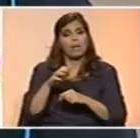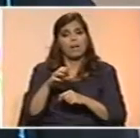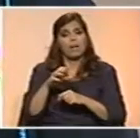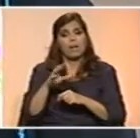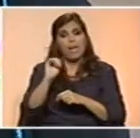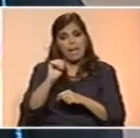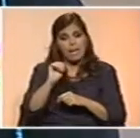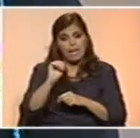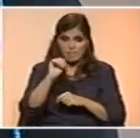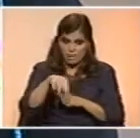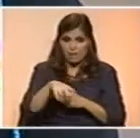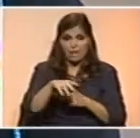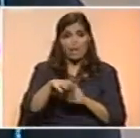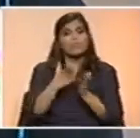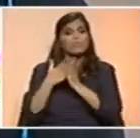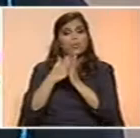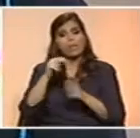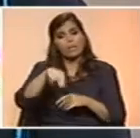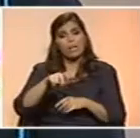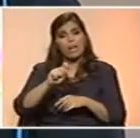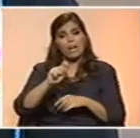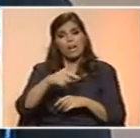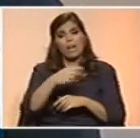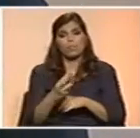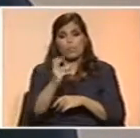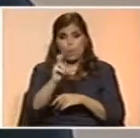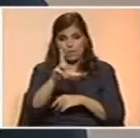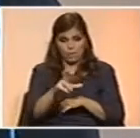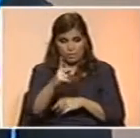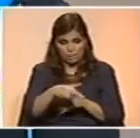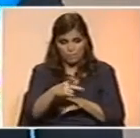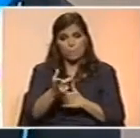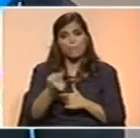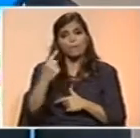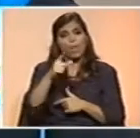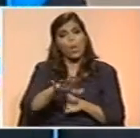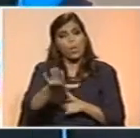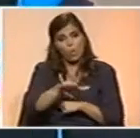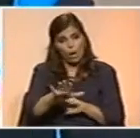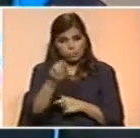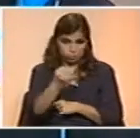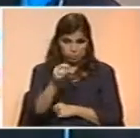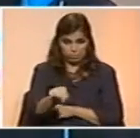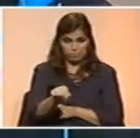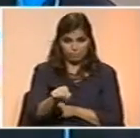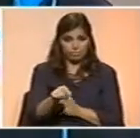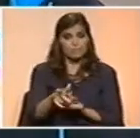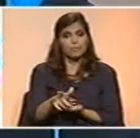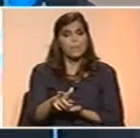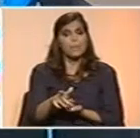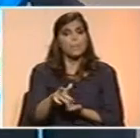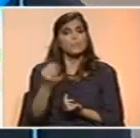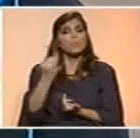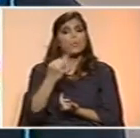Erasmus Student Network. Depois temos a nível nacional, que neste caso é a ESN Portugal, e depois temos a local, que é a ESN Porto.